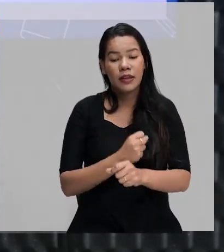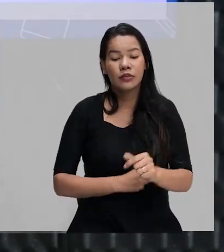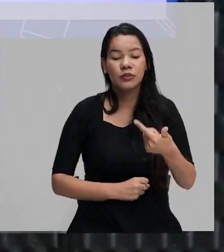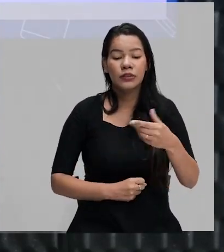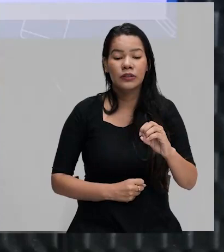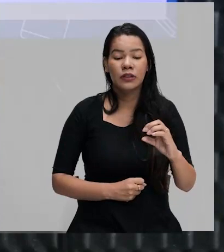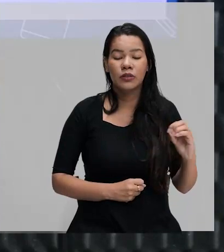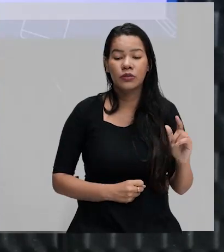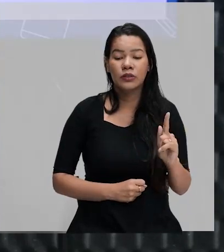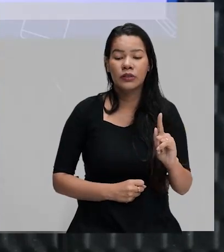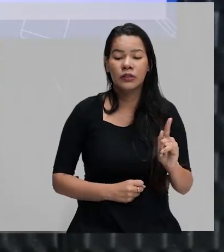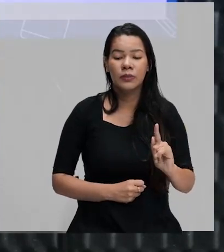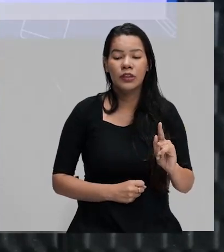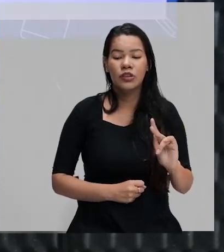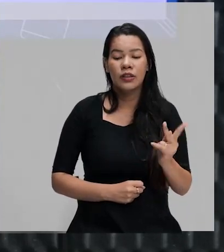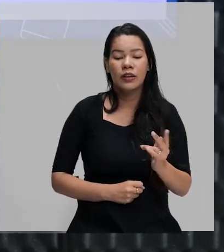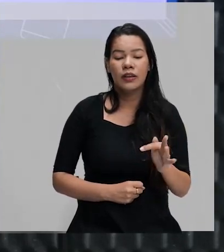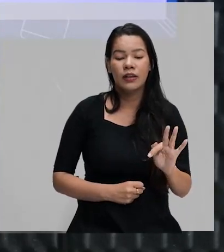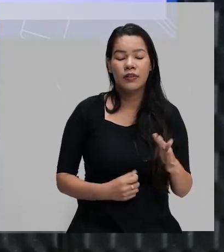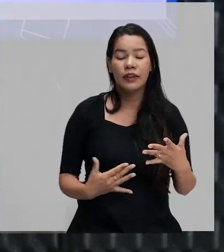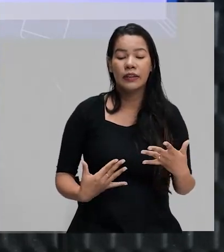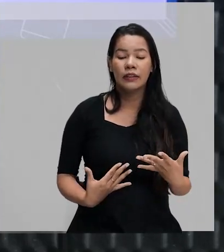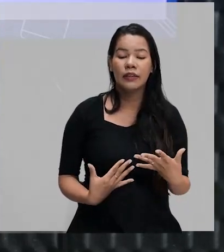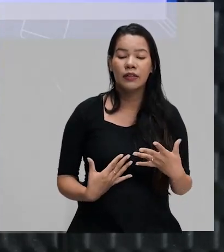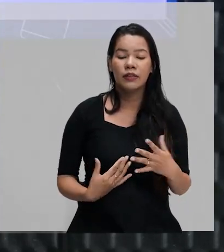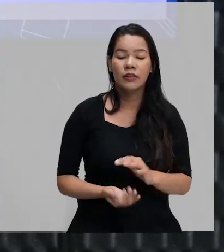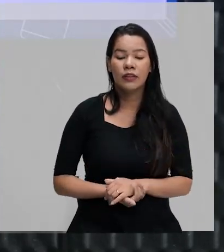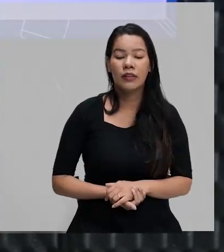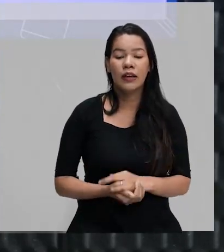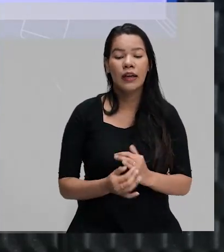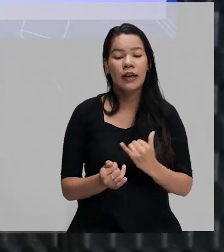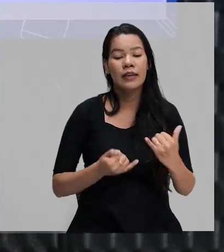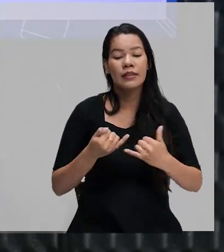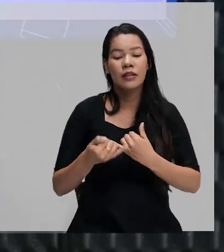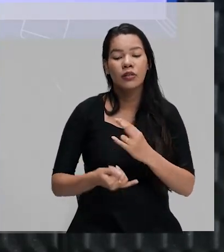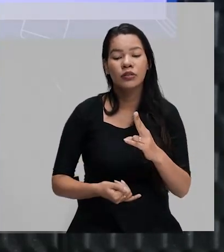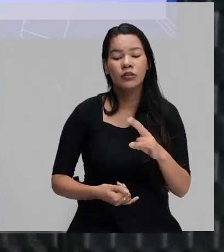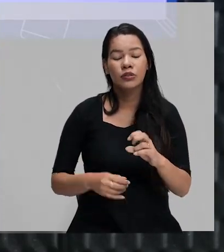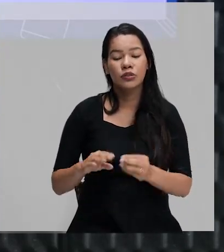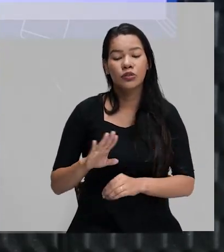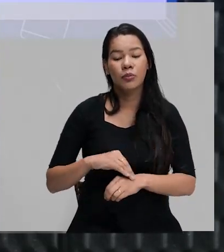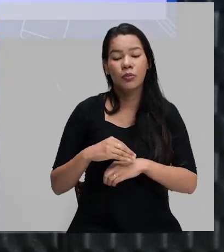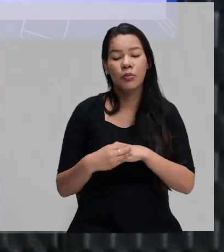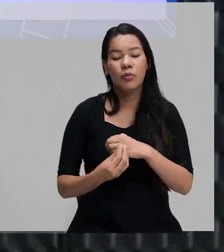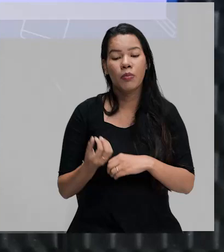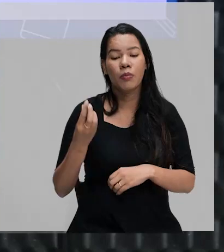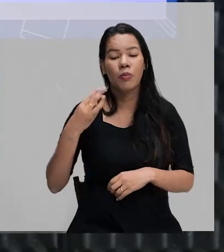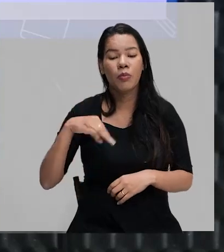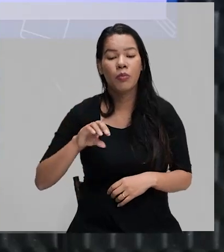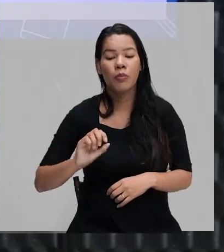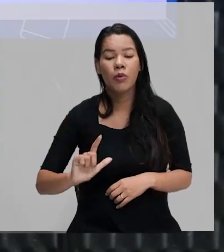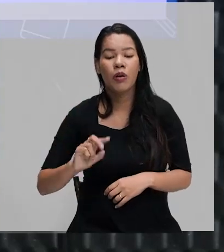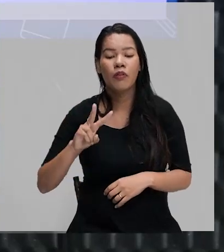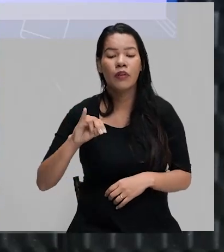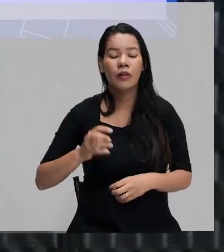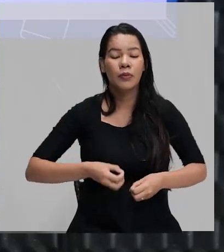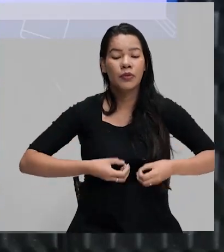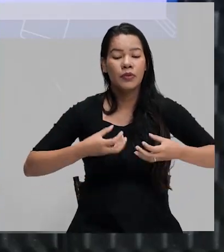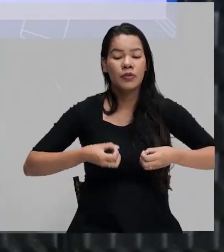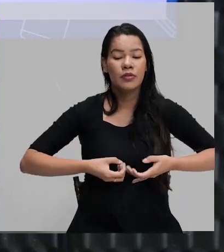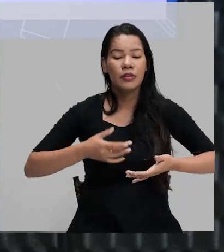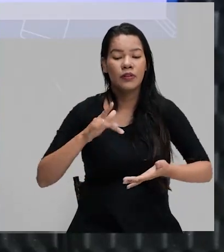Então, a reação de 5 mols do gás flúor vai produzir, na verdade, 200 gramas do fluoreto